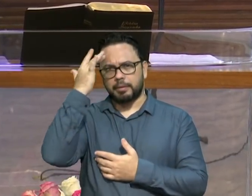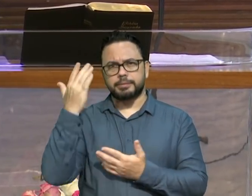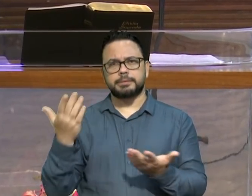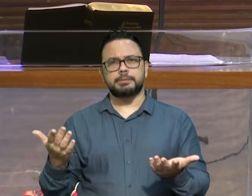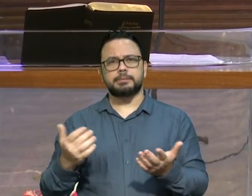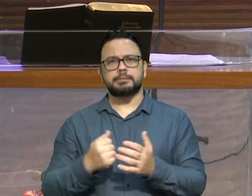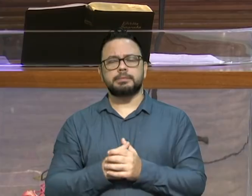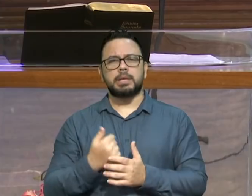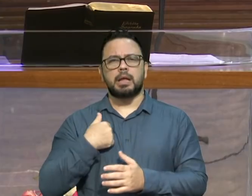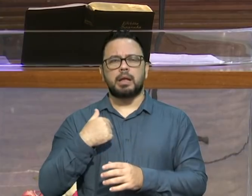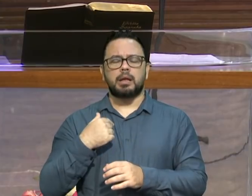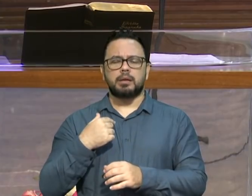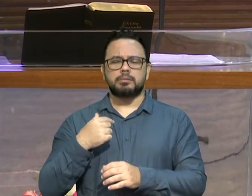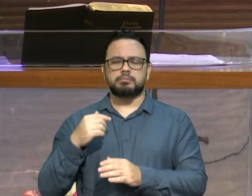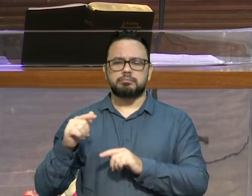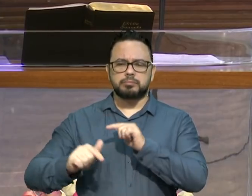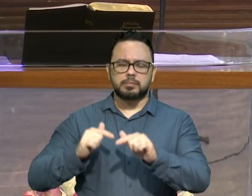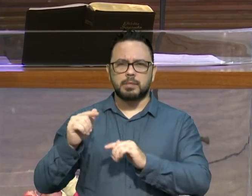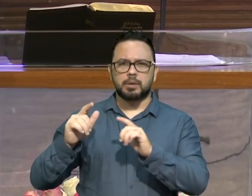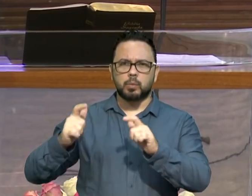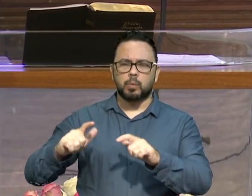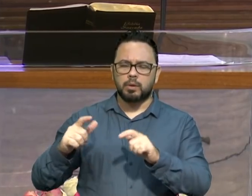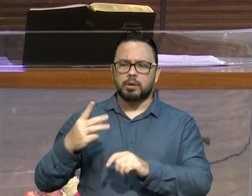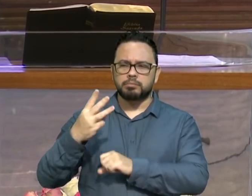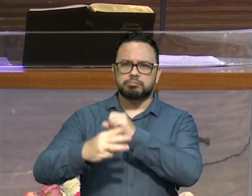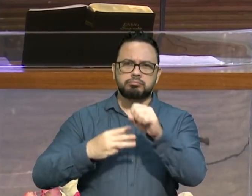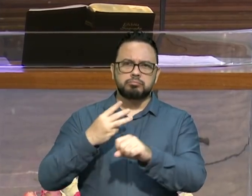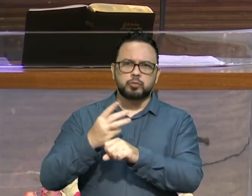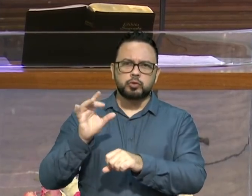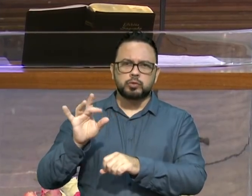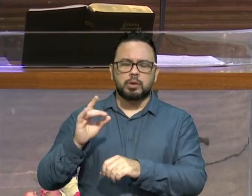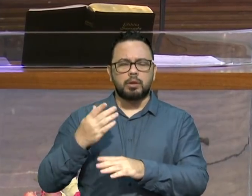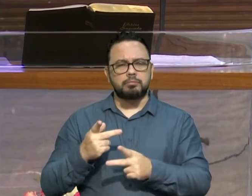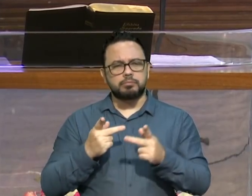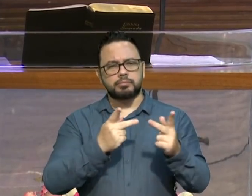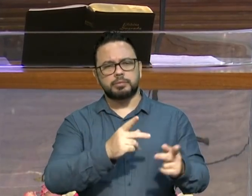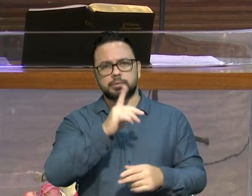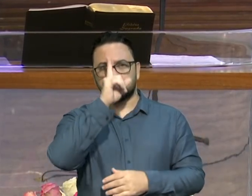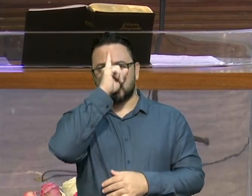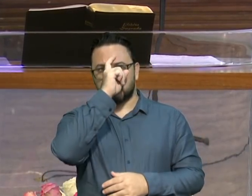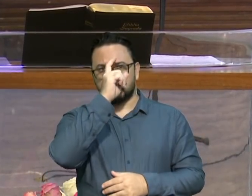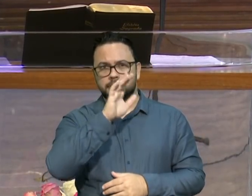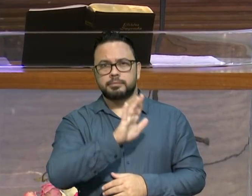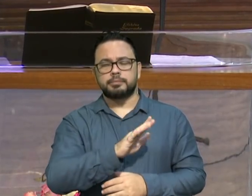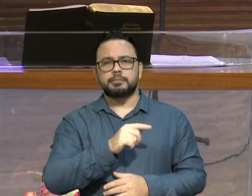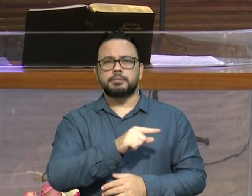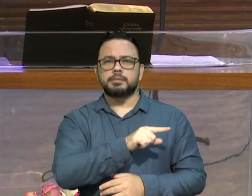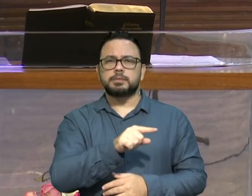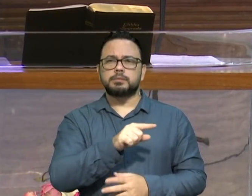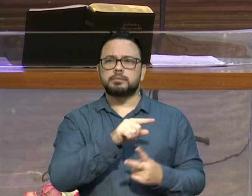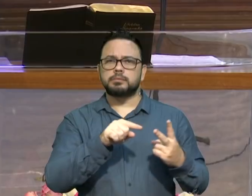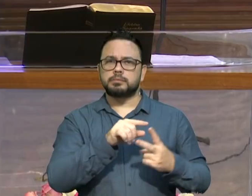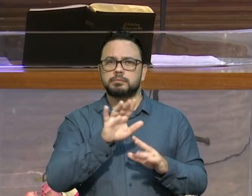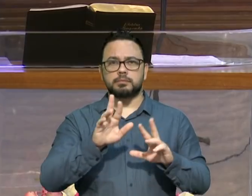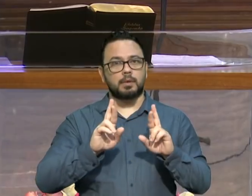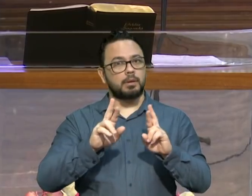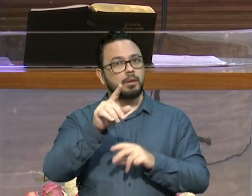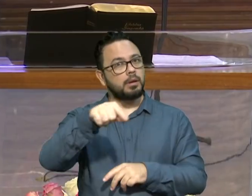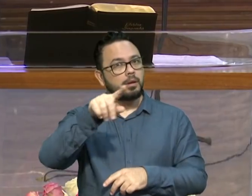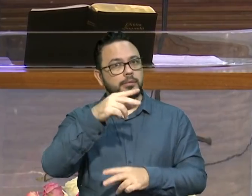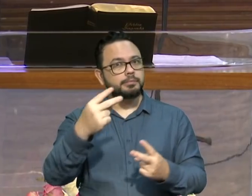IASP apenas três anos e eu fui até o Hospital Regional aquele casal de Deus que espero que Ouçam